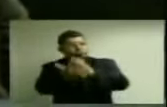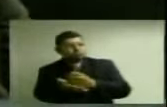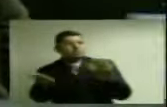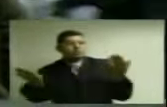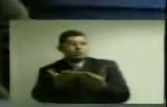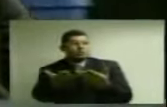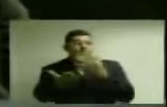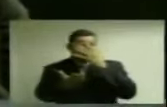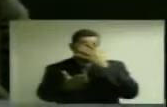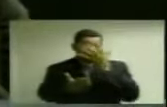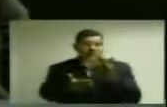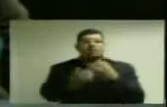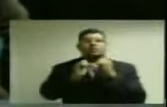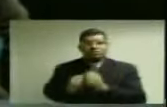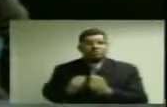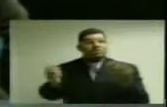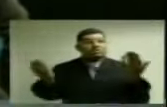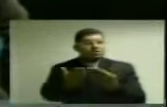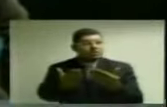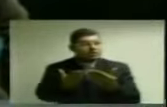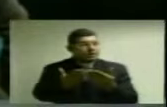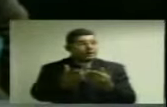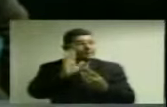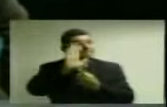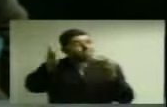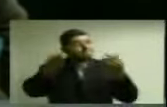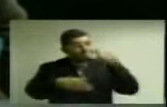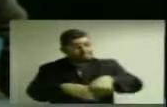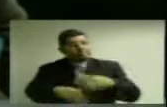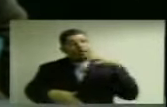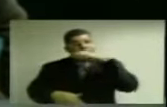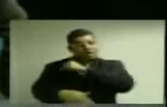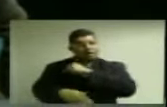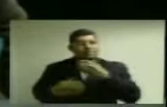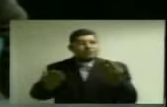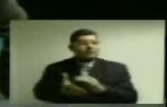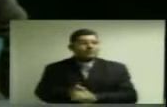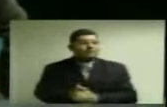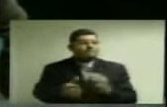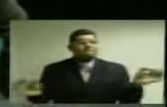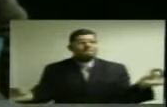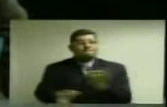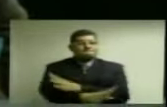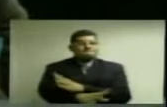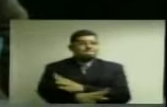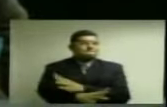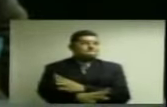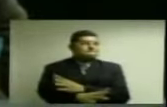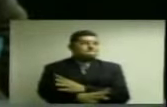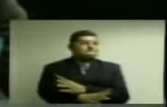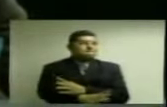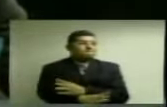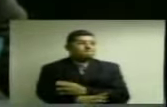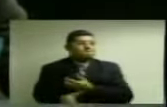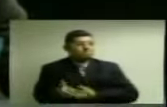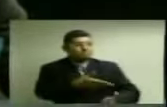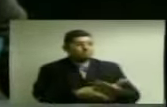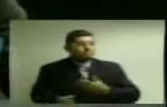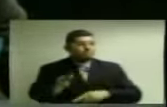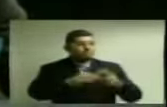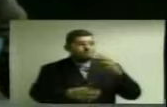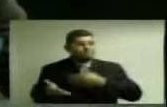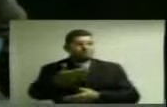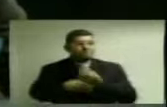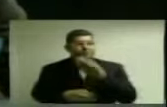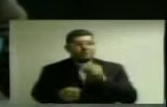apoio para que a gente possa aprová-lo aqui o mais rápido possível para acabar com essa distorção